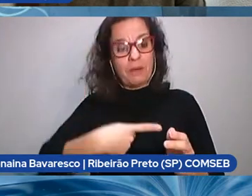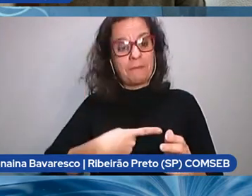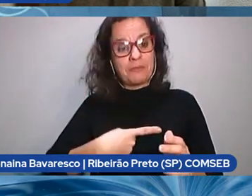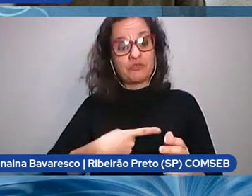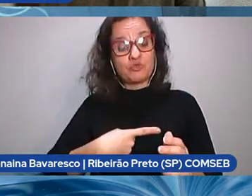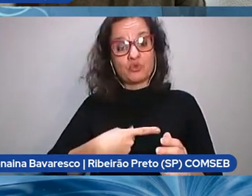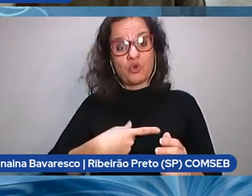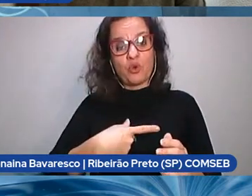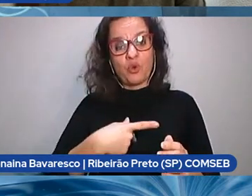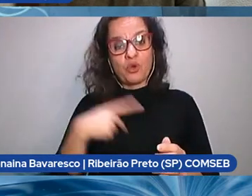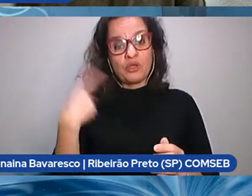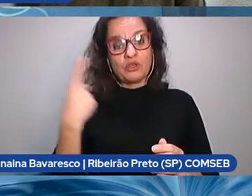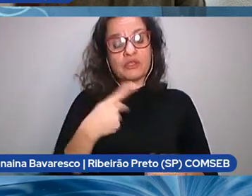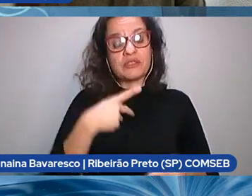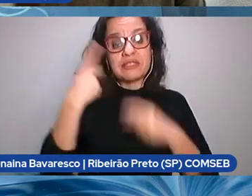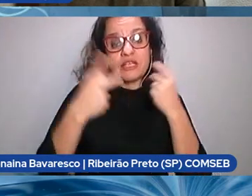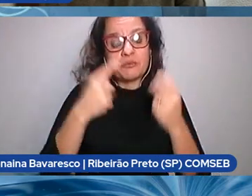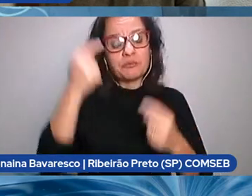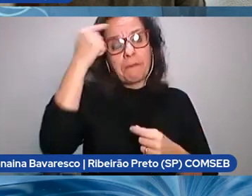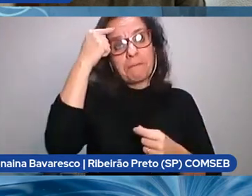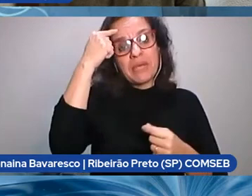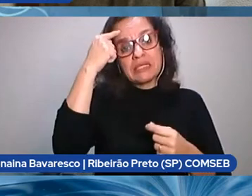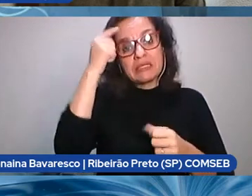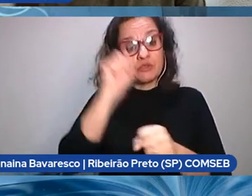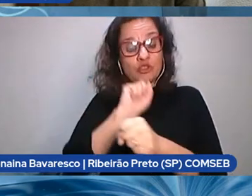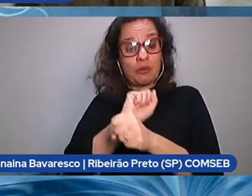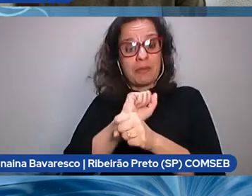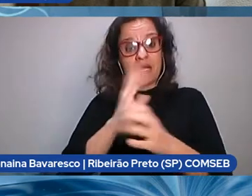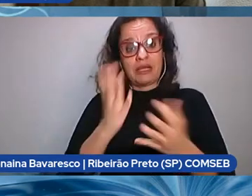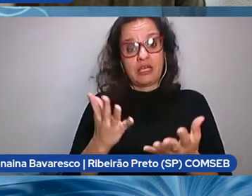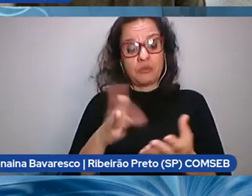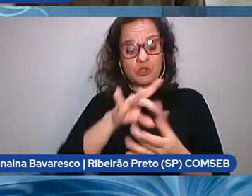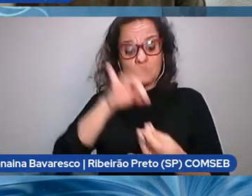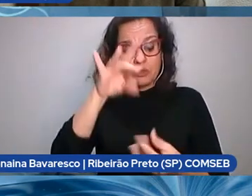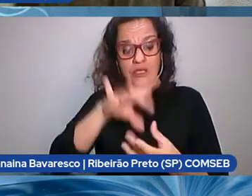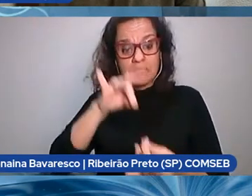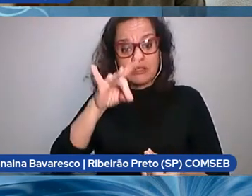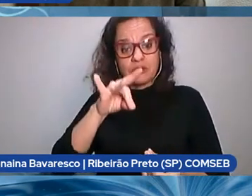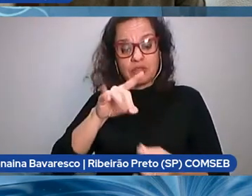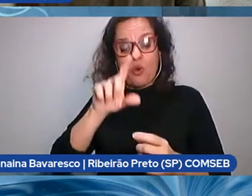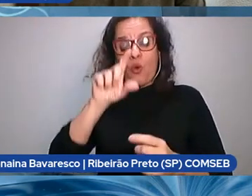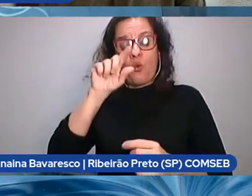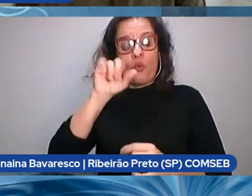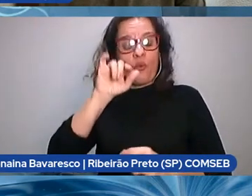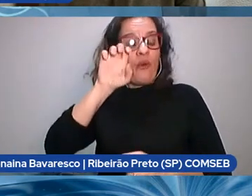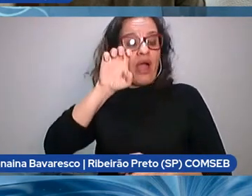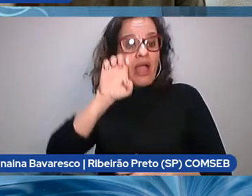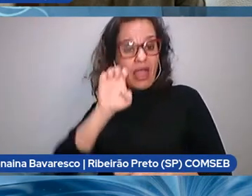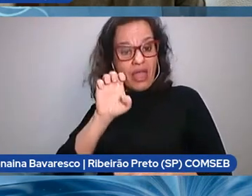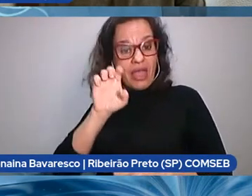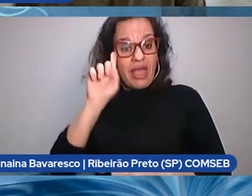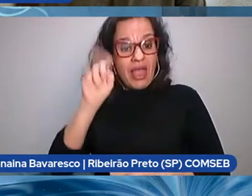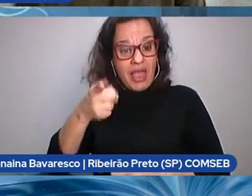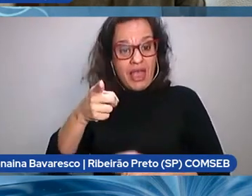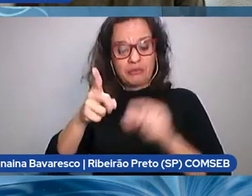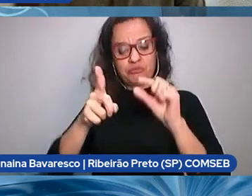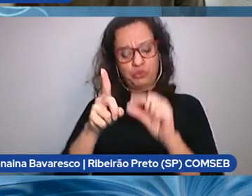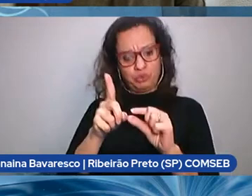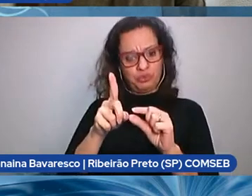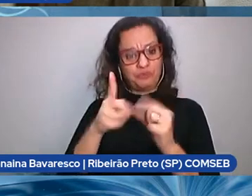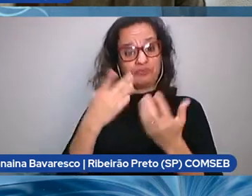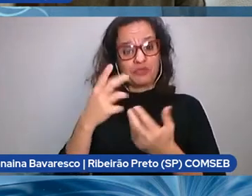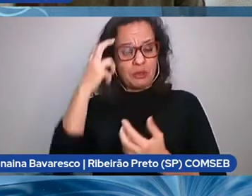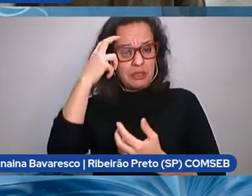estamos supondo que nós paramos de nos referir ao espírito com E minúsculo, do princípio inteligente, para já